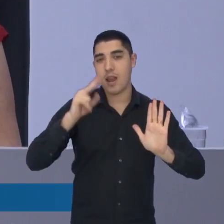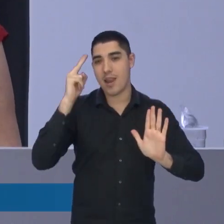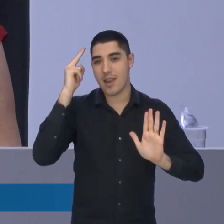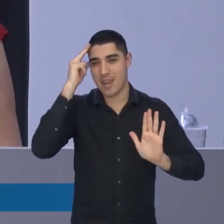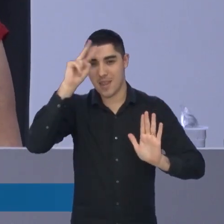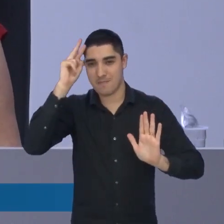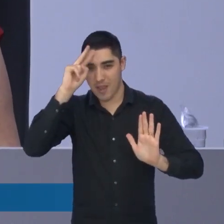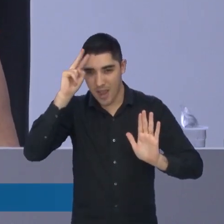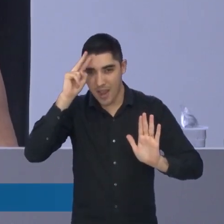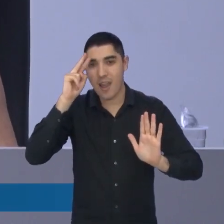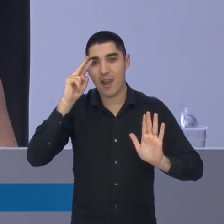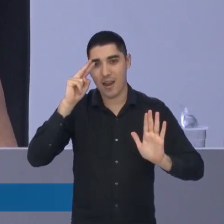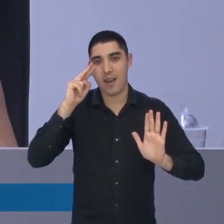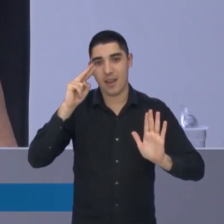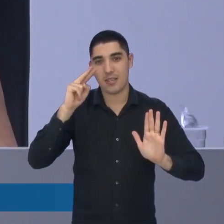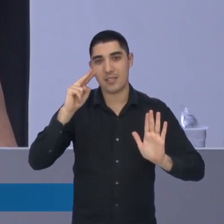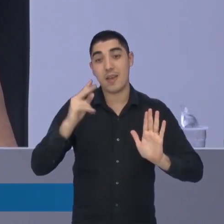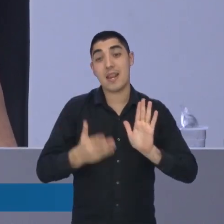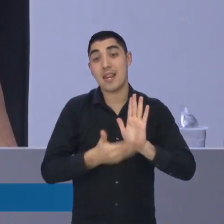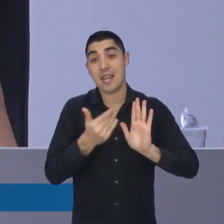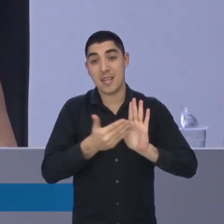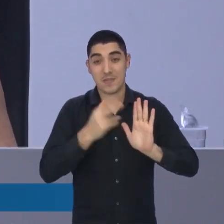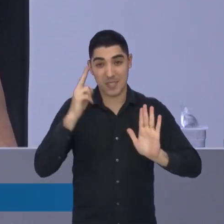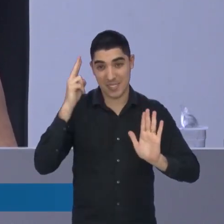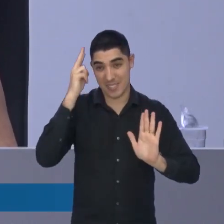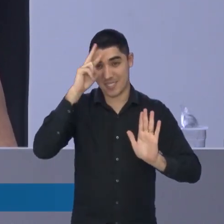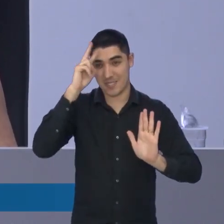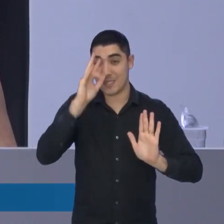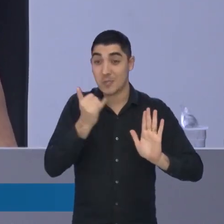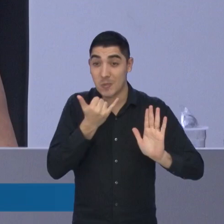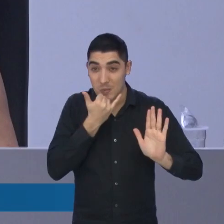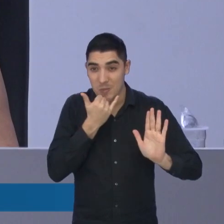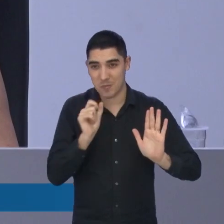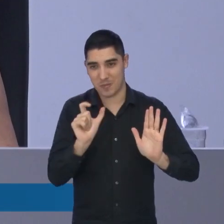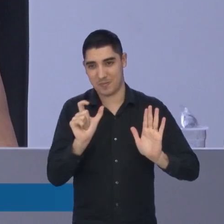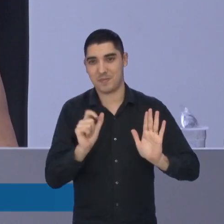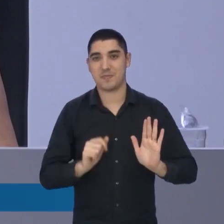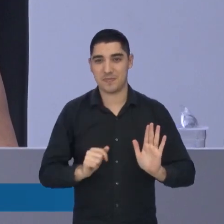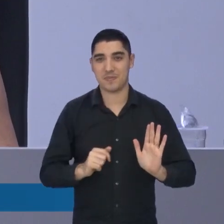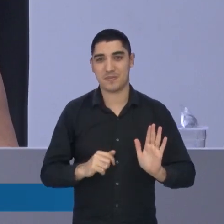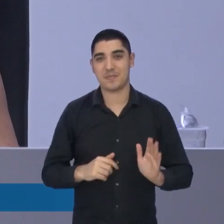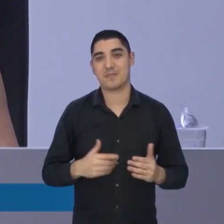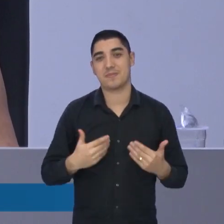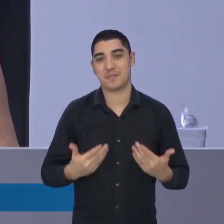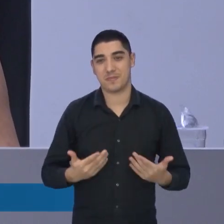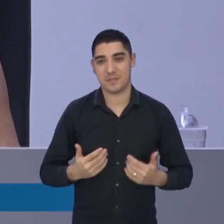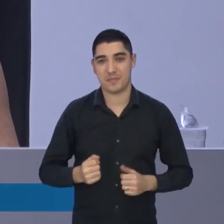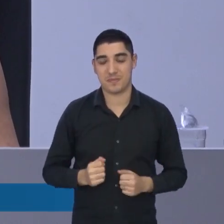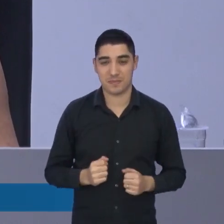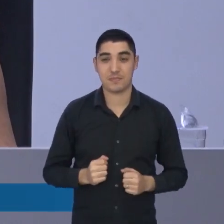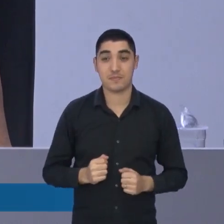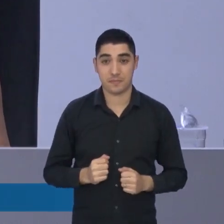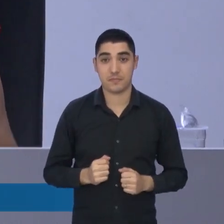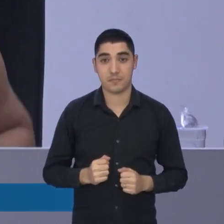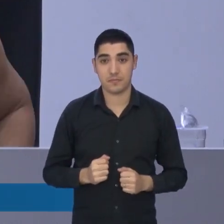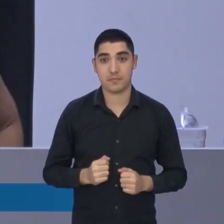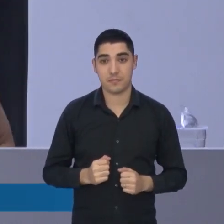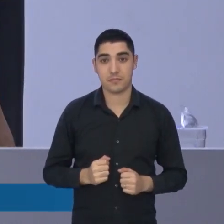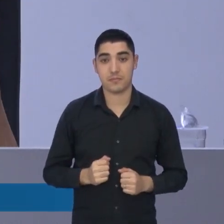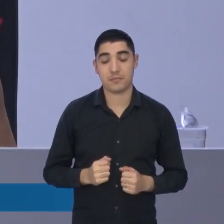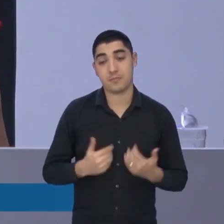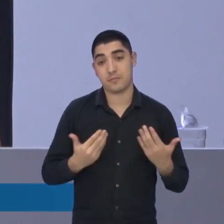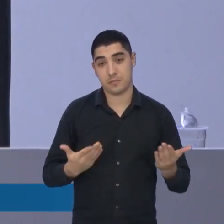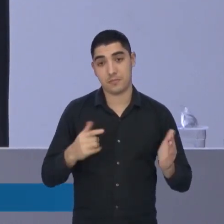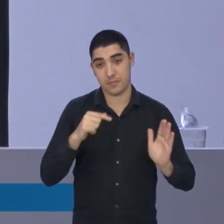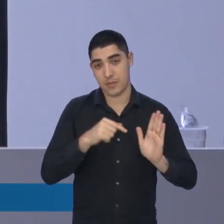né? De memórias, desculpem o termo, foi grave. Eles se